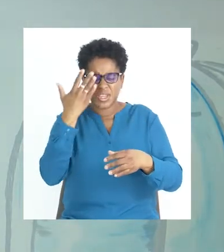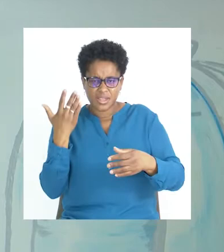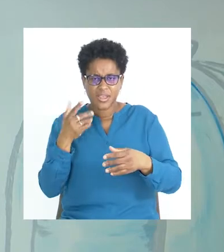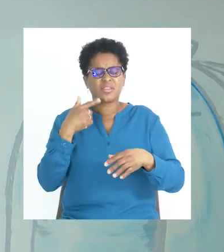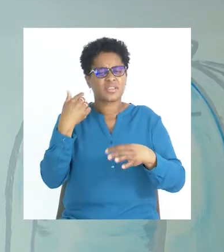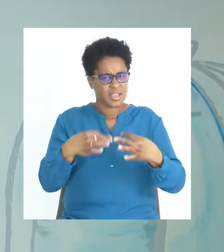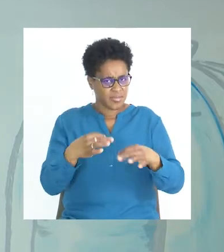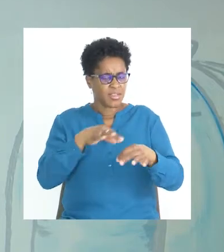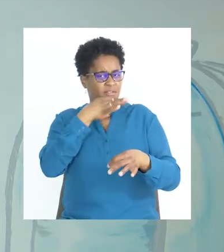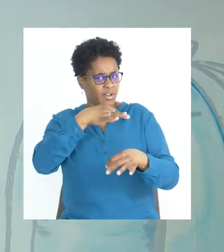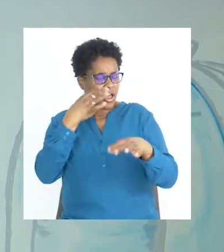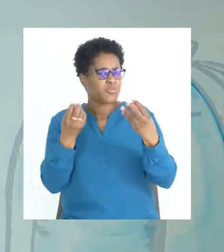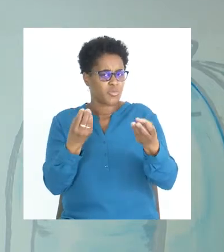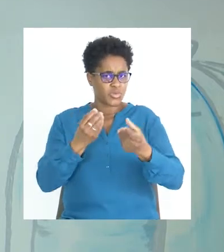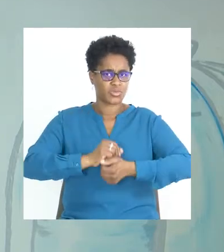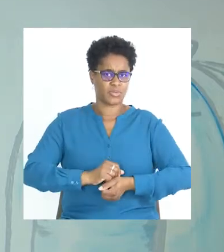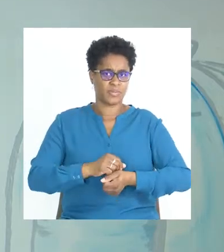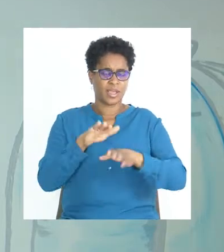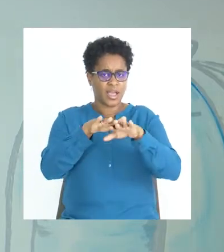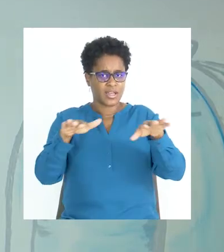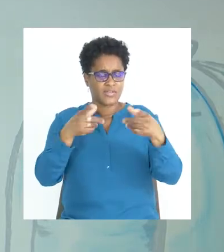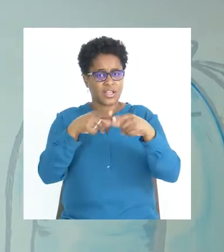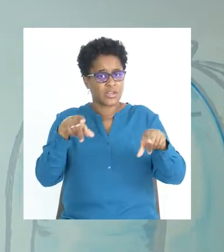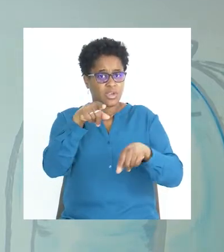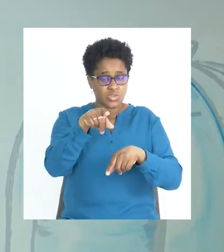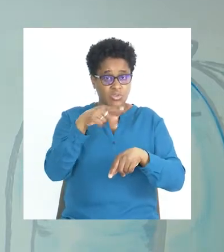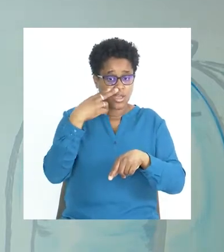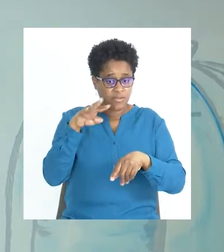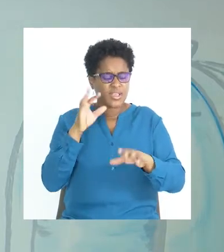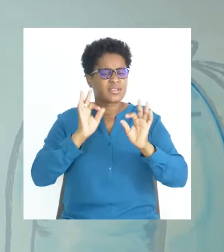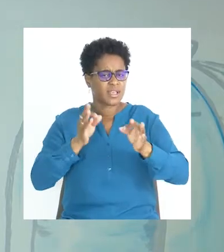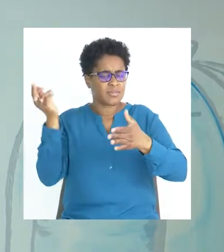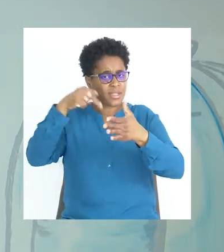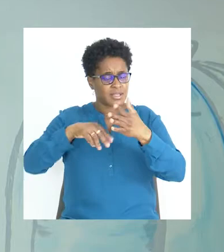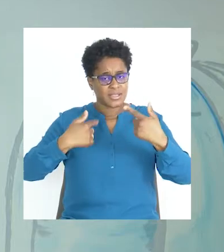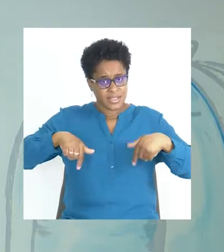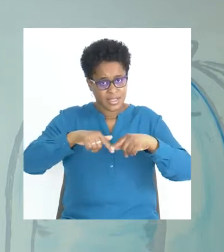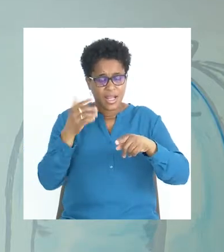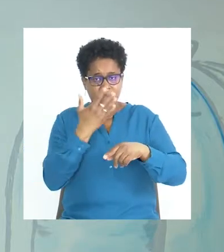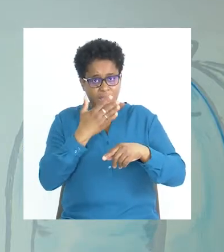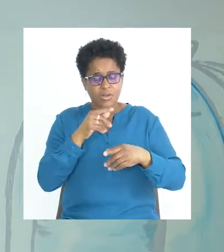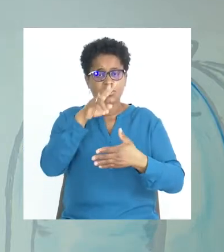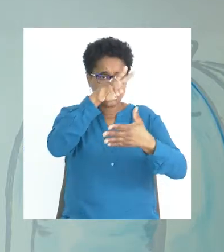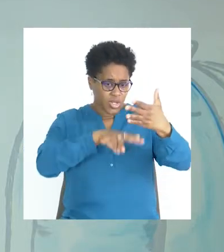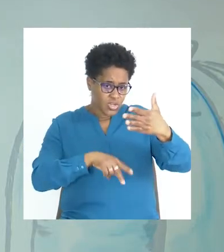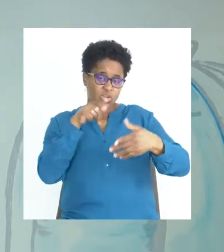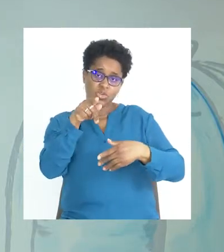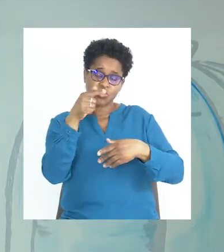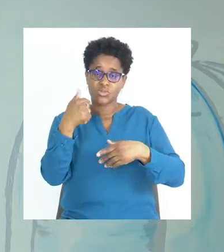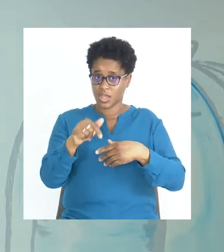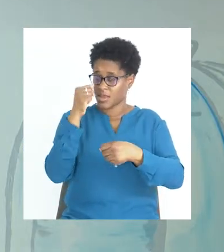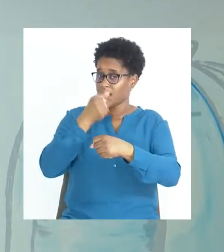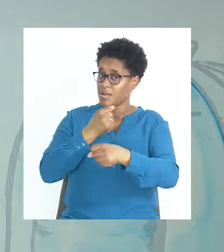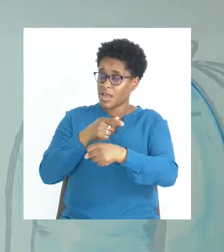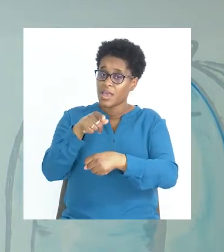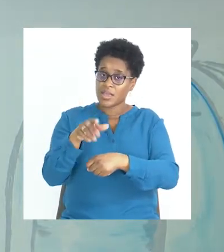muita frequência. E é aquele nível de língua que tu vais encontrar sempre na sala de aula, sempre nos teus textos, que tens que